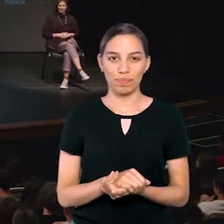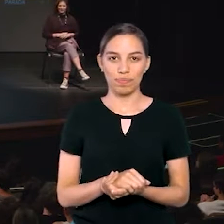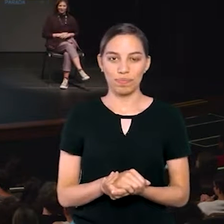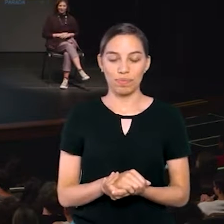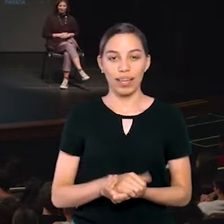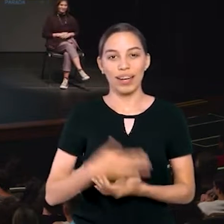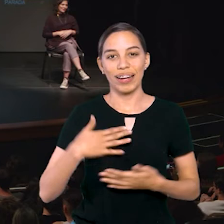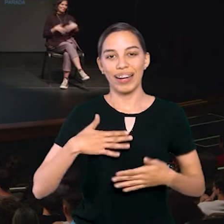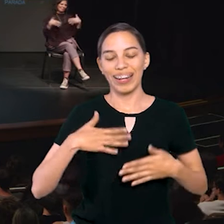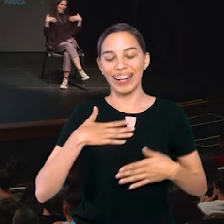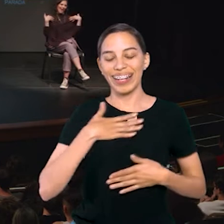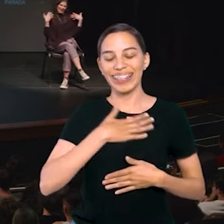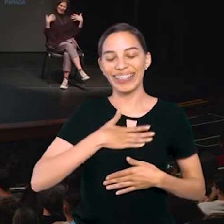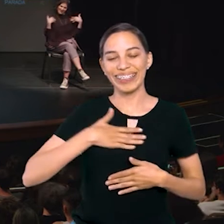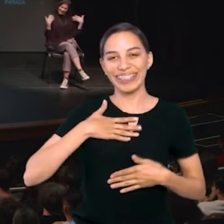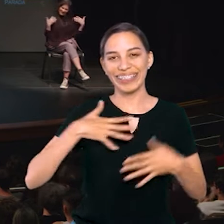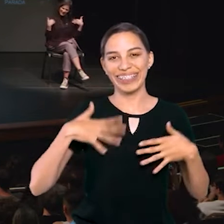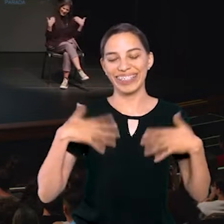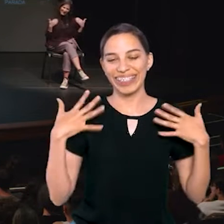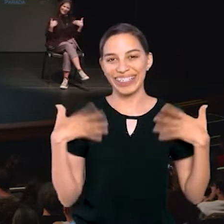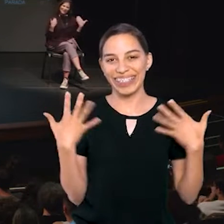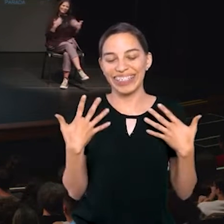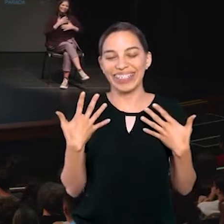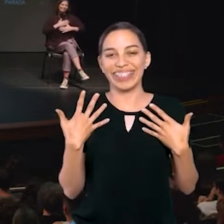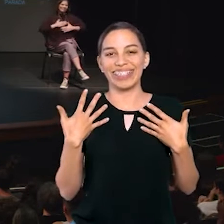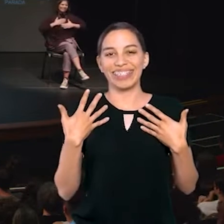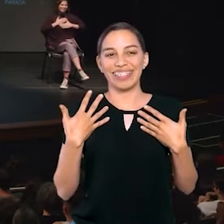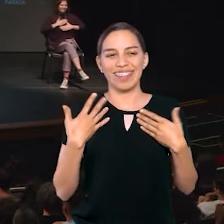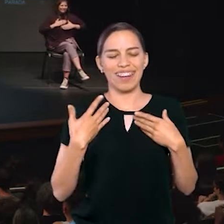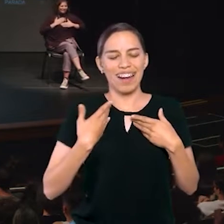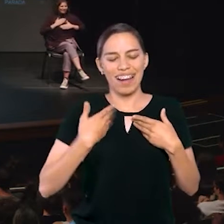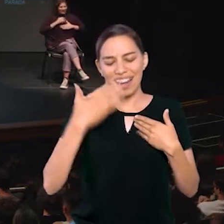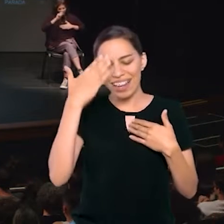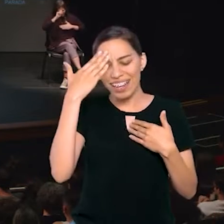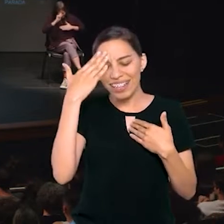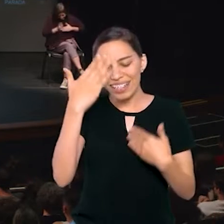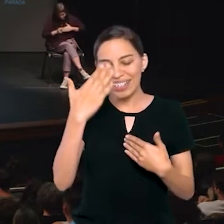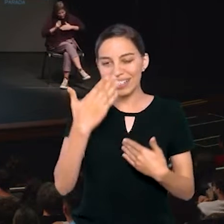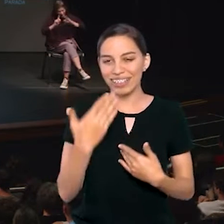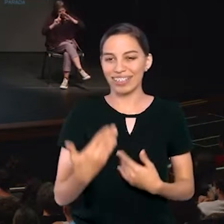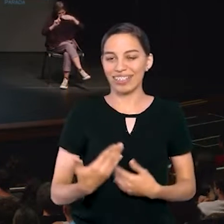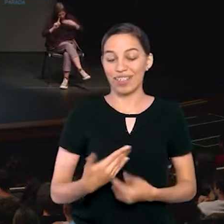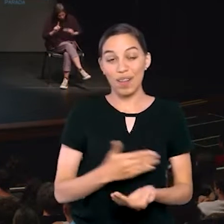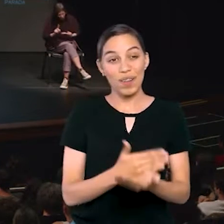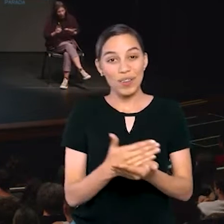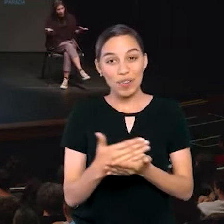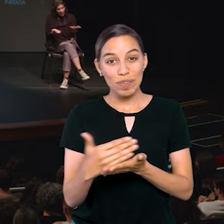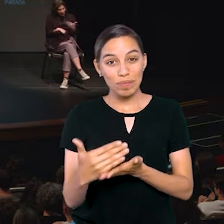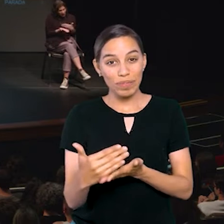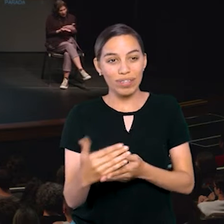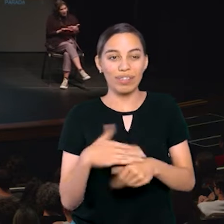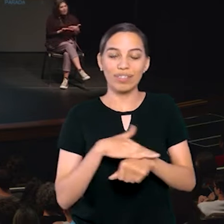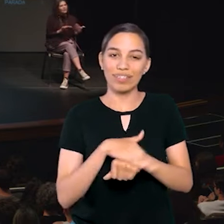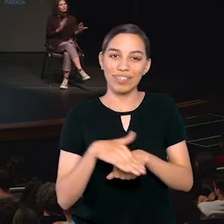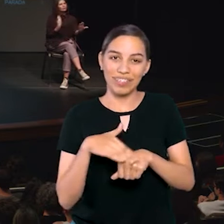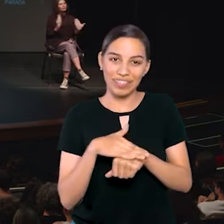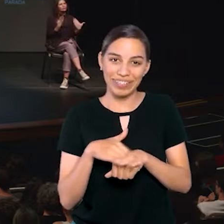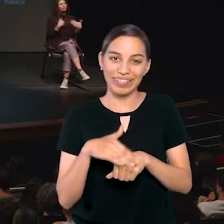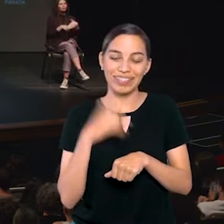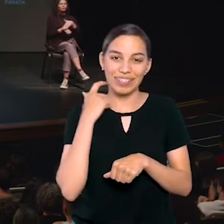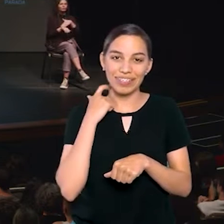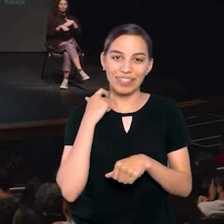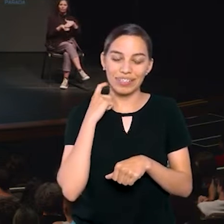É com uma alegria imensa, uma honra enorme que eu inicio aqui a nossa